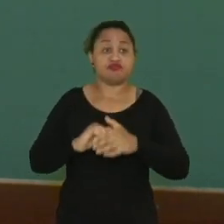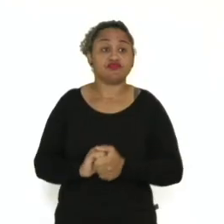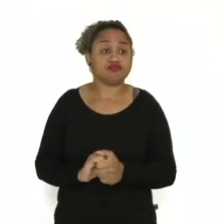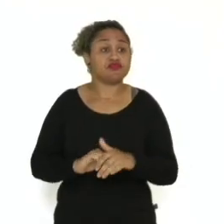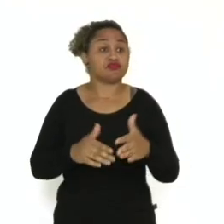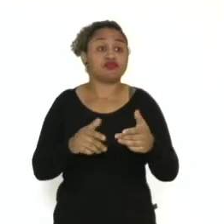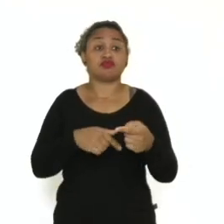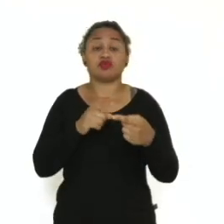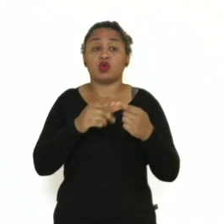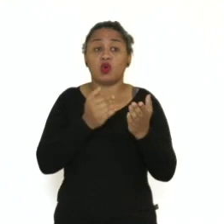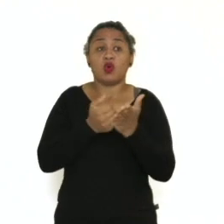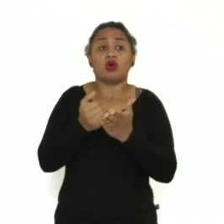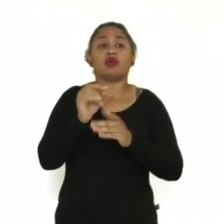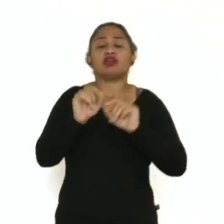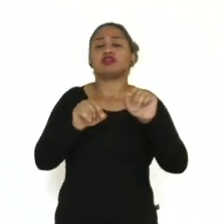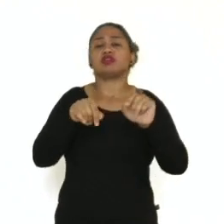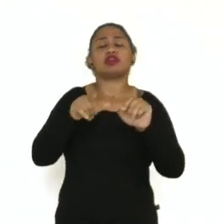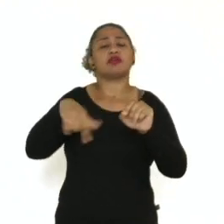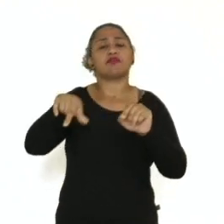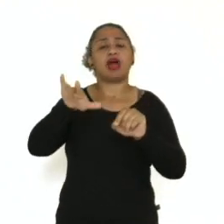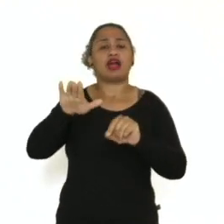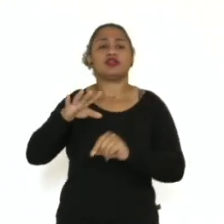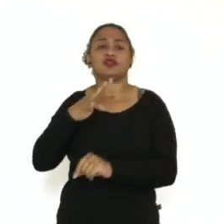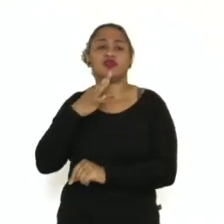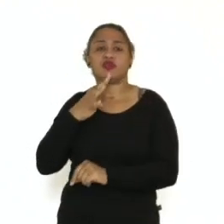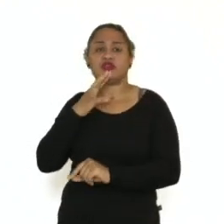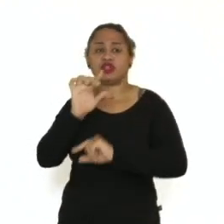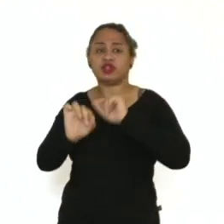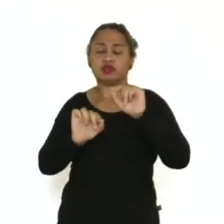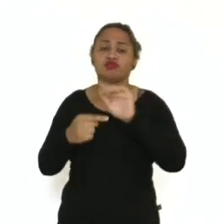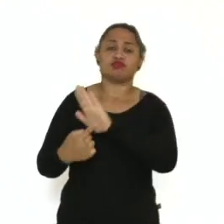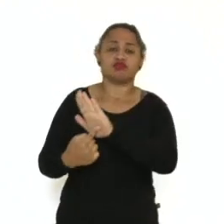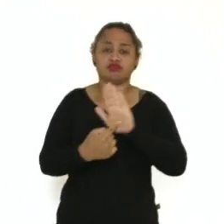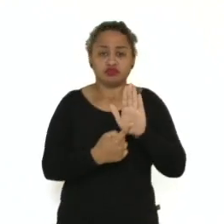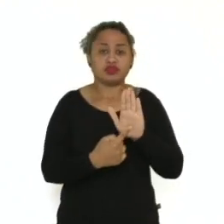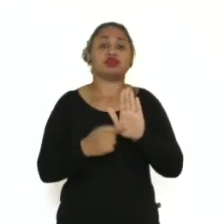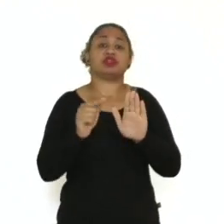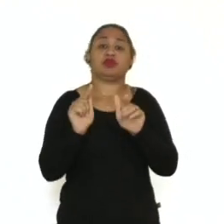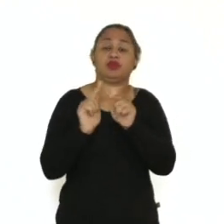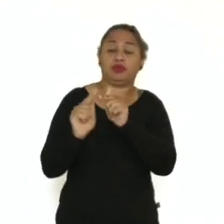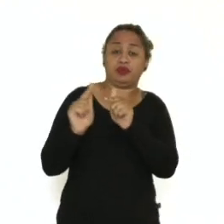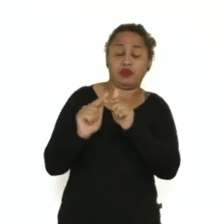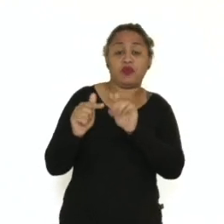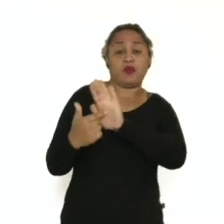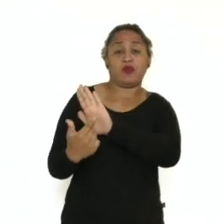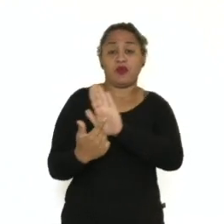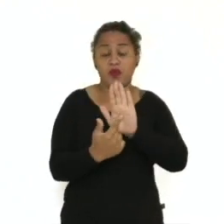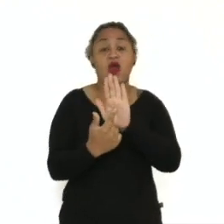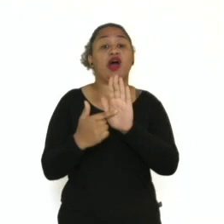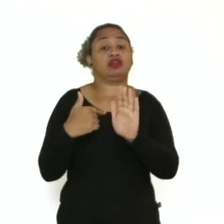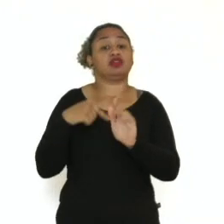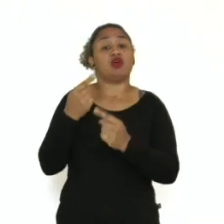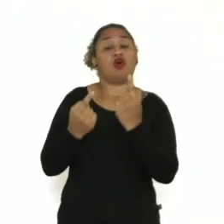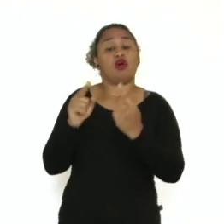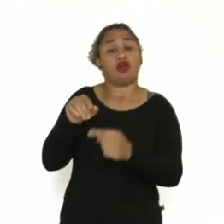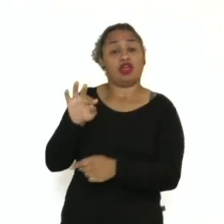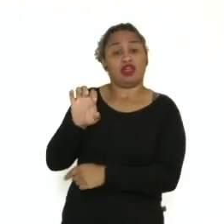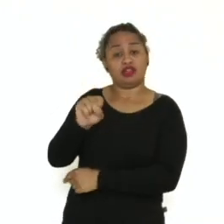Inicie com o que é mais conhecido ao leitor, apontando para problemas que indicarão a sua tese,